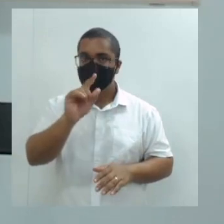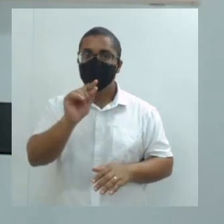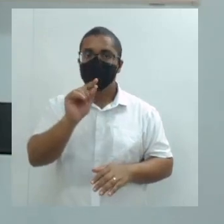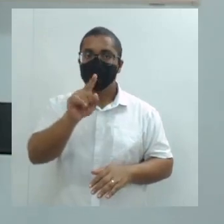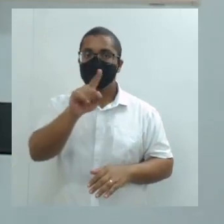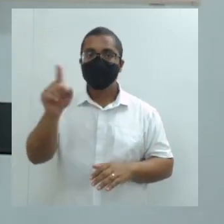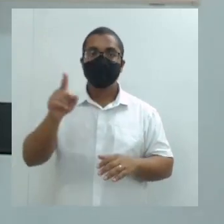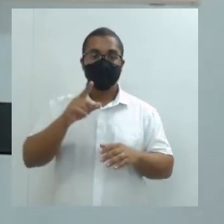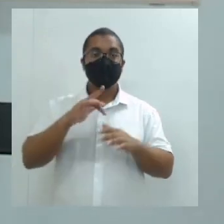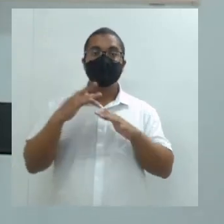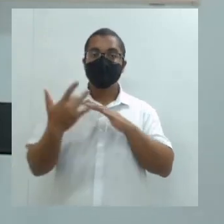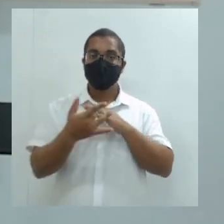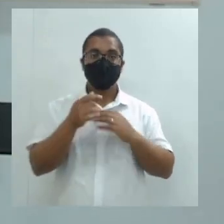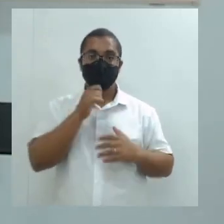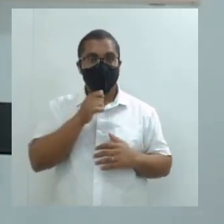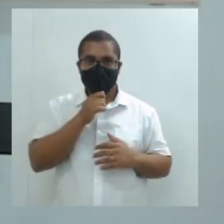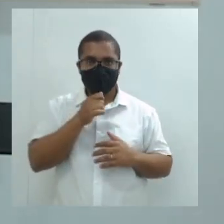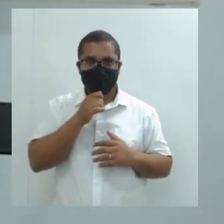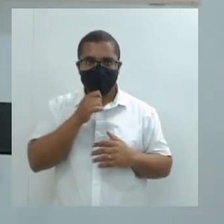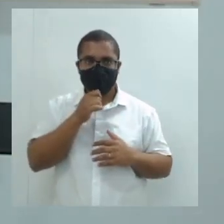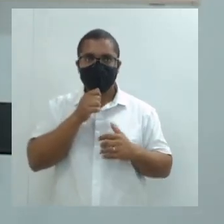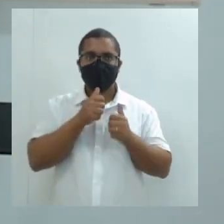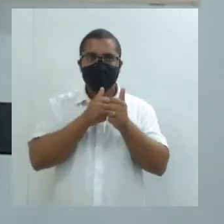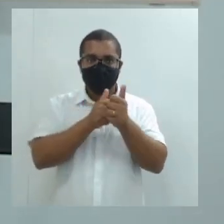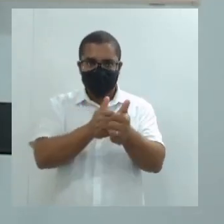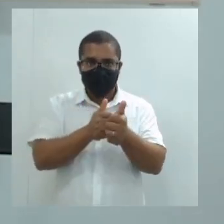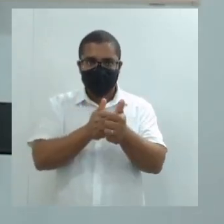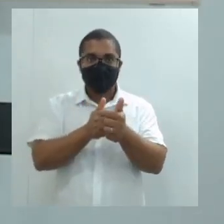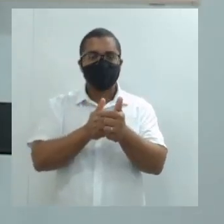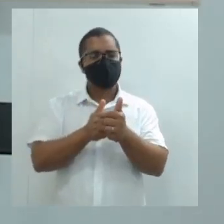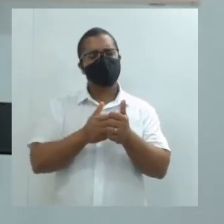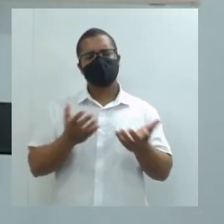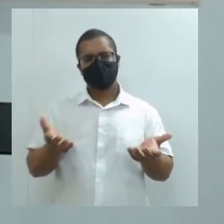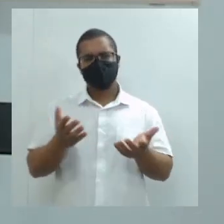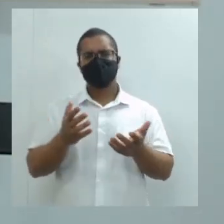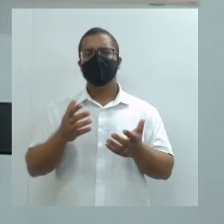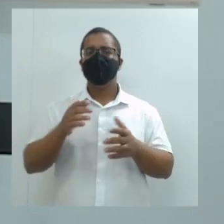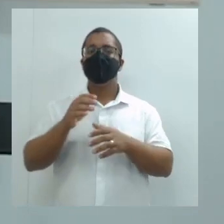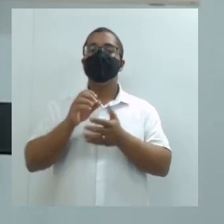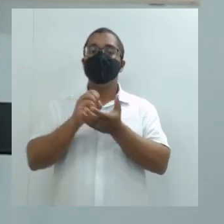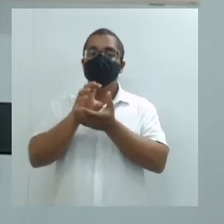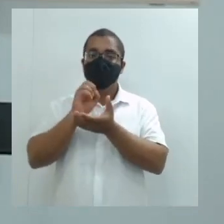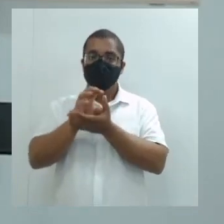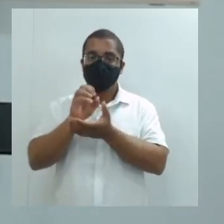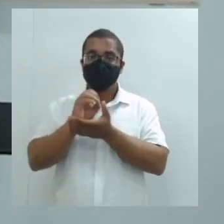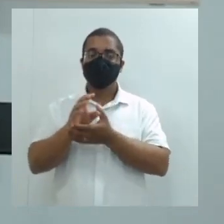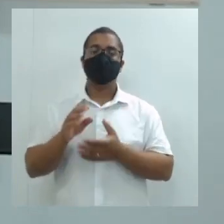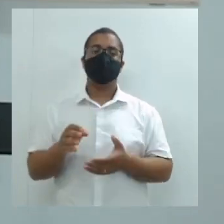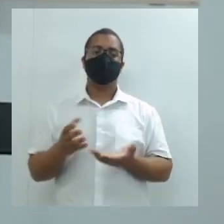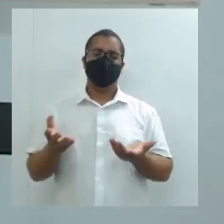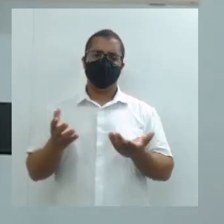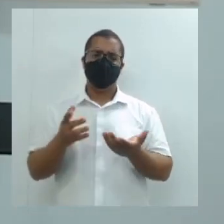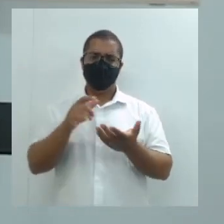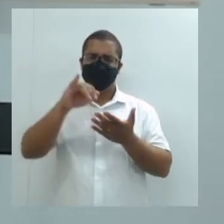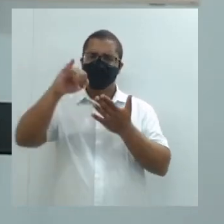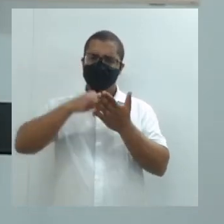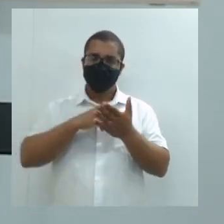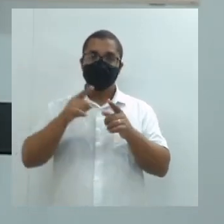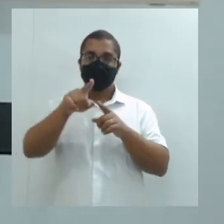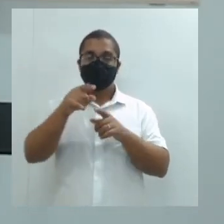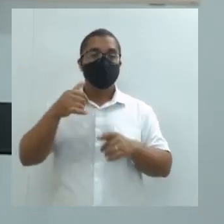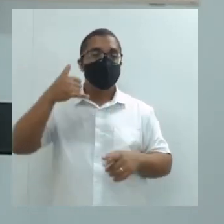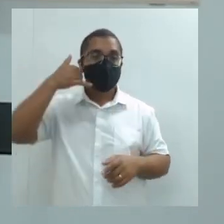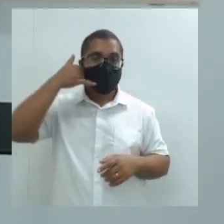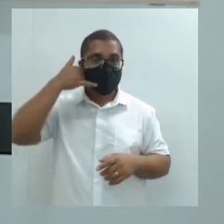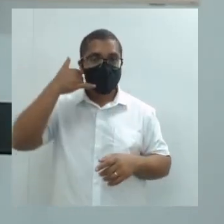plugado nas nossas redes sociais, não deixa de estar inscrito no canal do EducaPE. Você que assiste pelo celular,